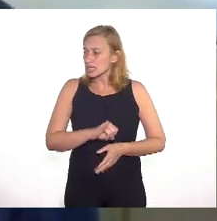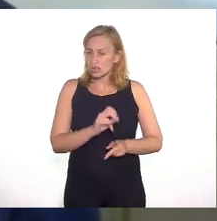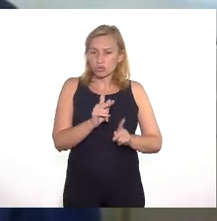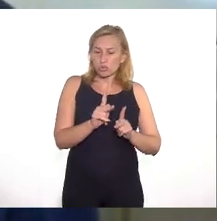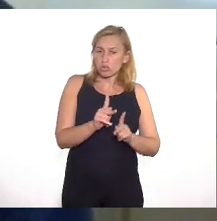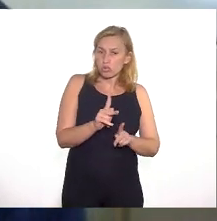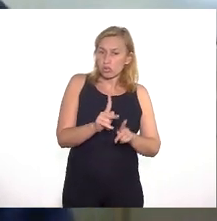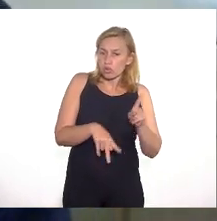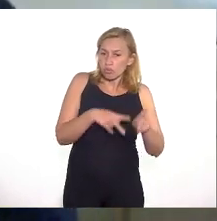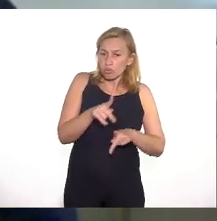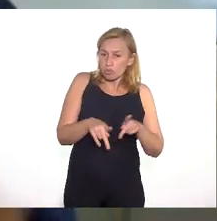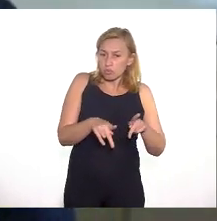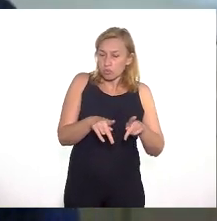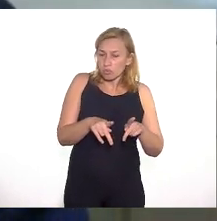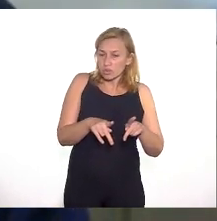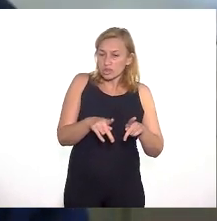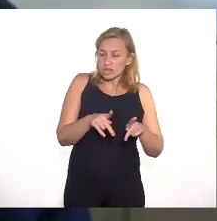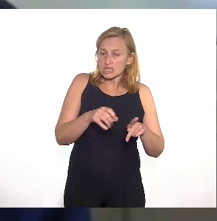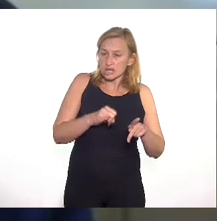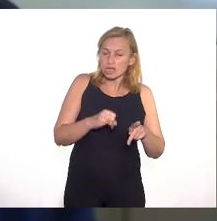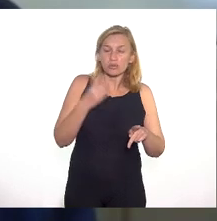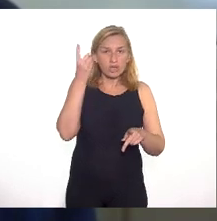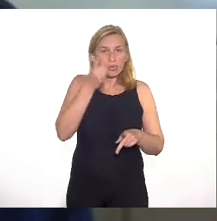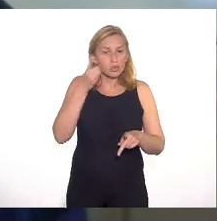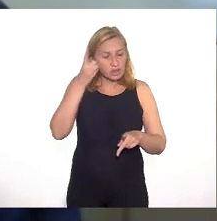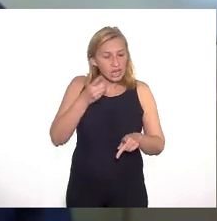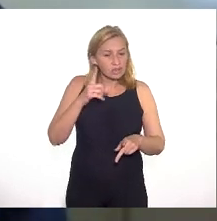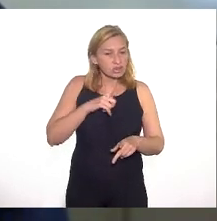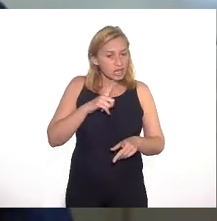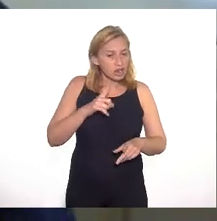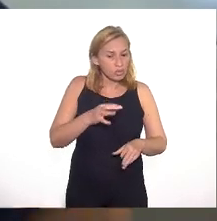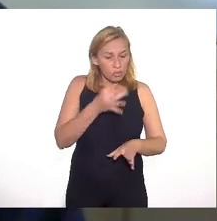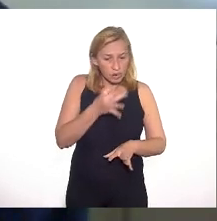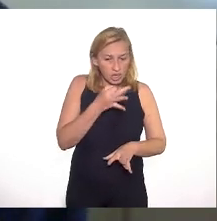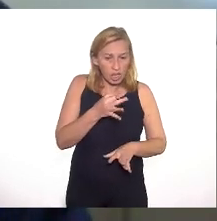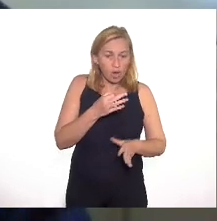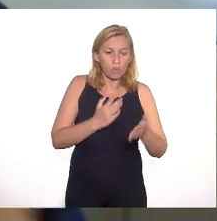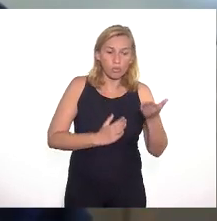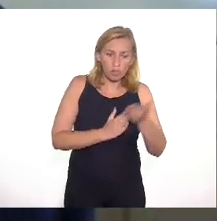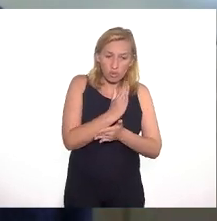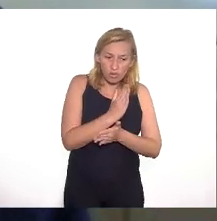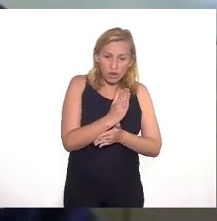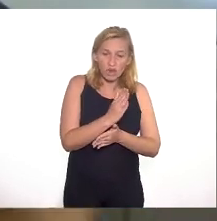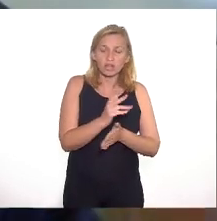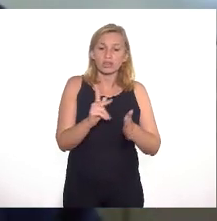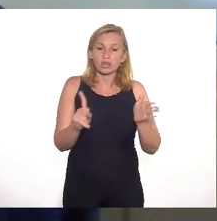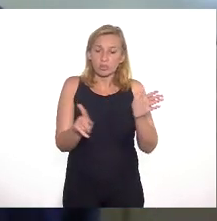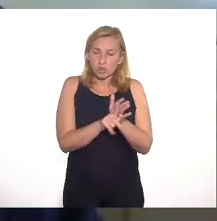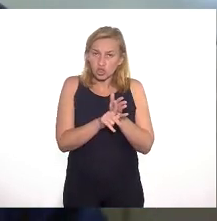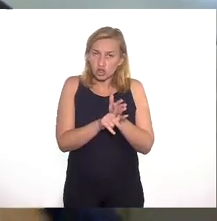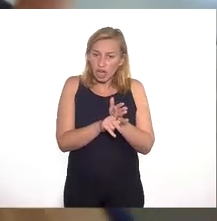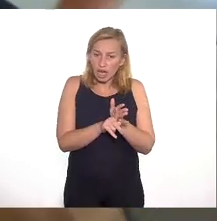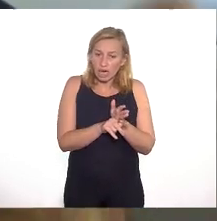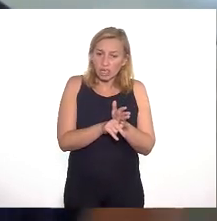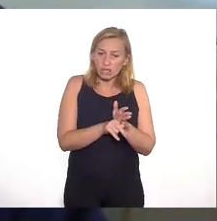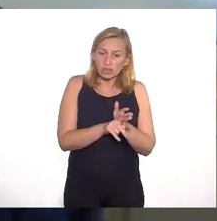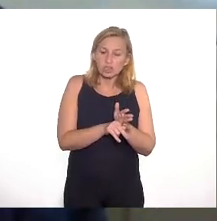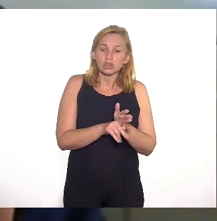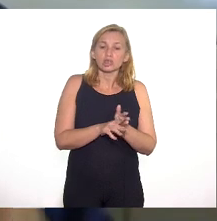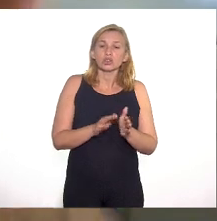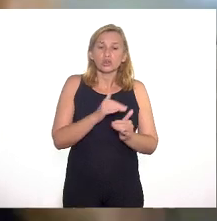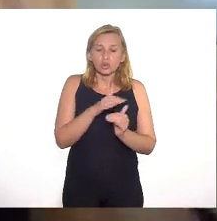parlamento firmou uma posição, esse projeto foi aprovado e bem aprovado, não houve óbvio, o parlamento